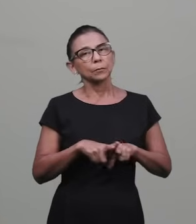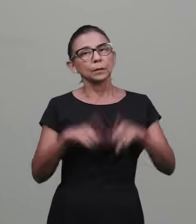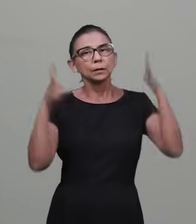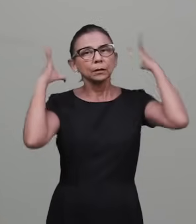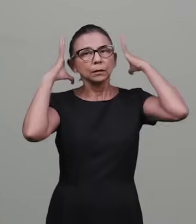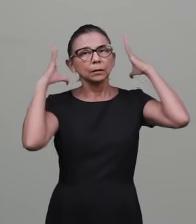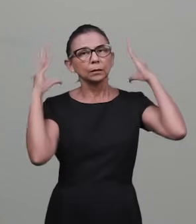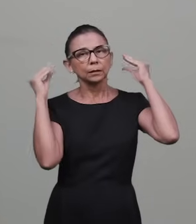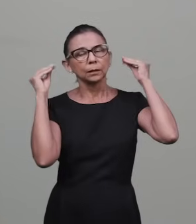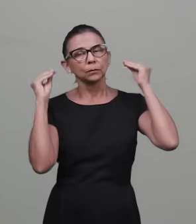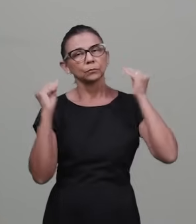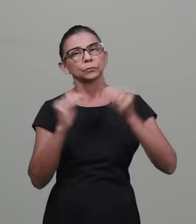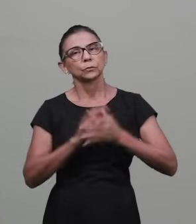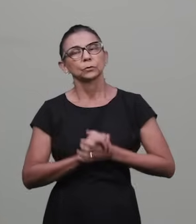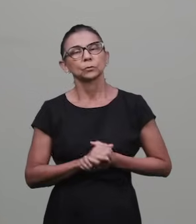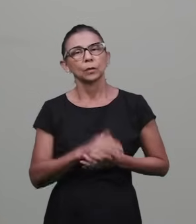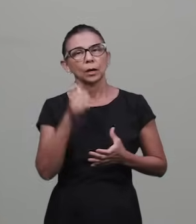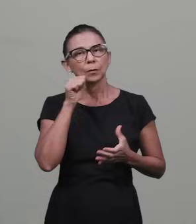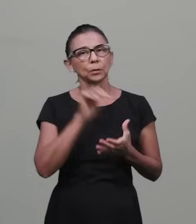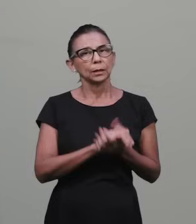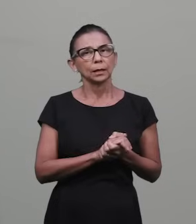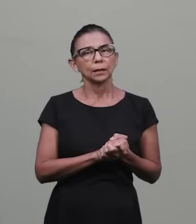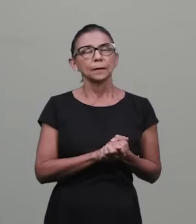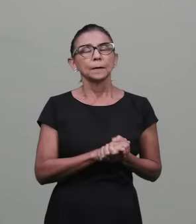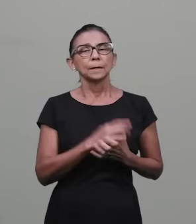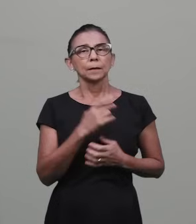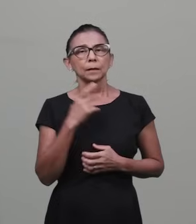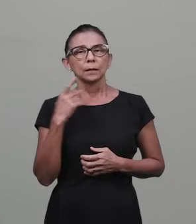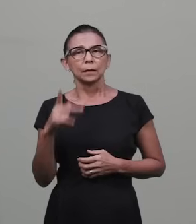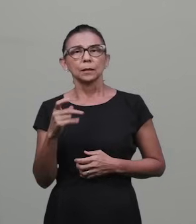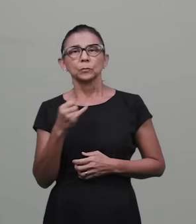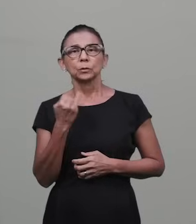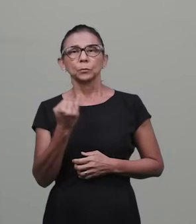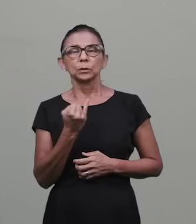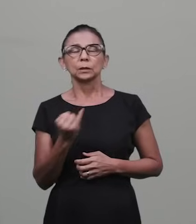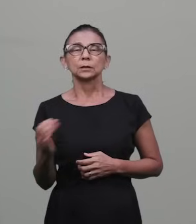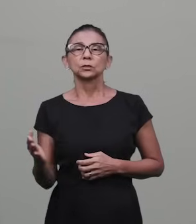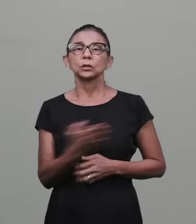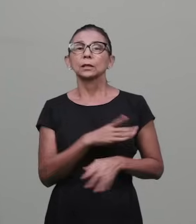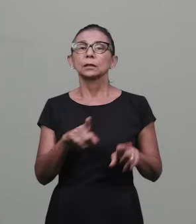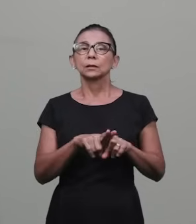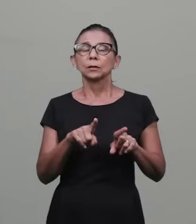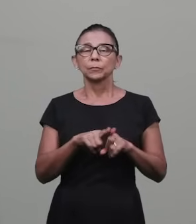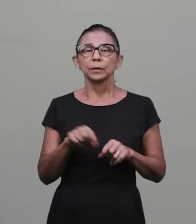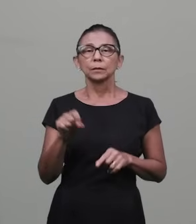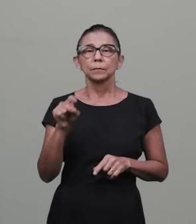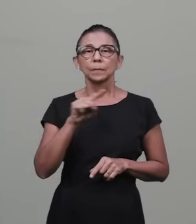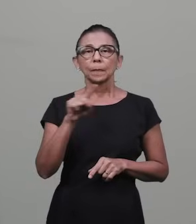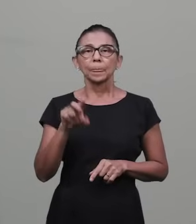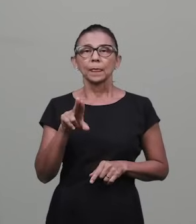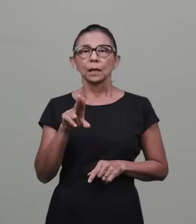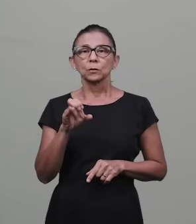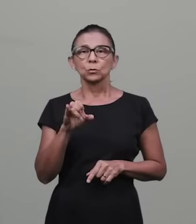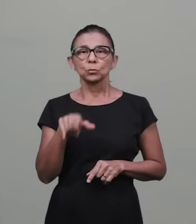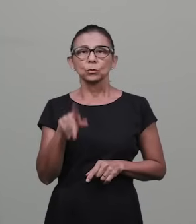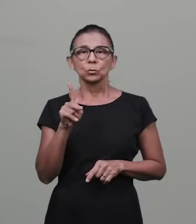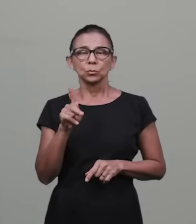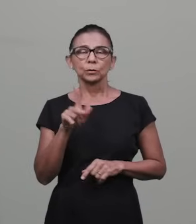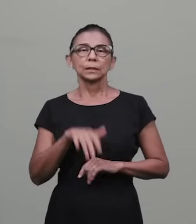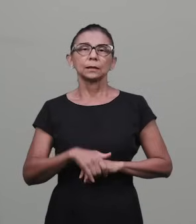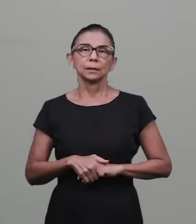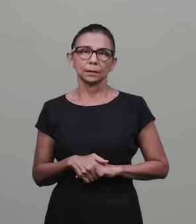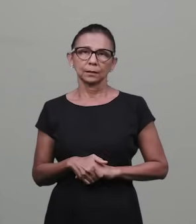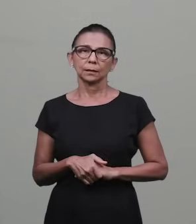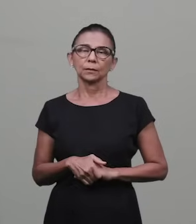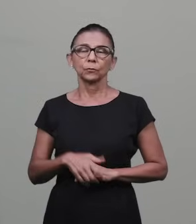né? Zwinglio, ele casou com essa Ana, uma mulher importante, porque ela fez muitas coisas, ajudava